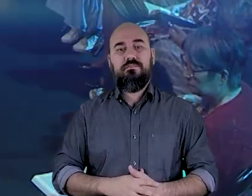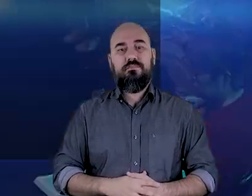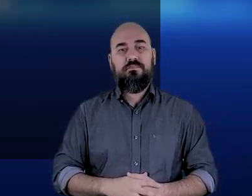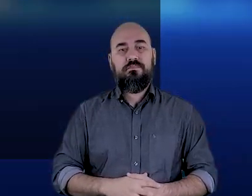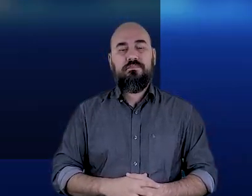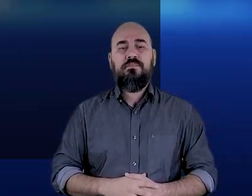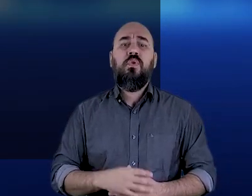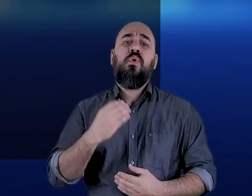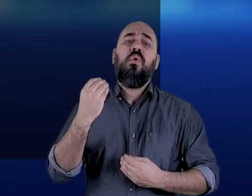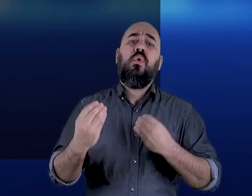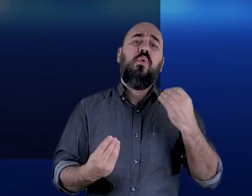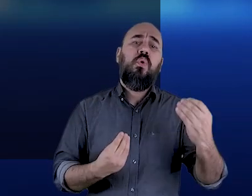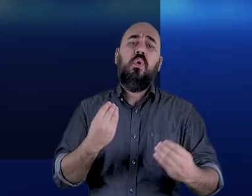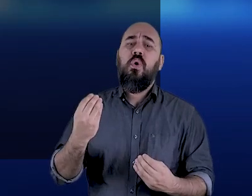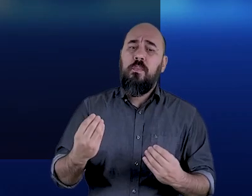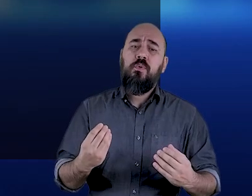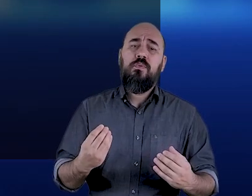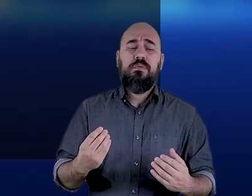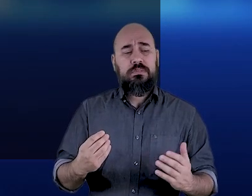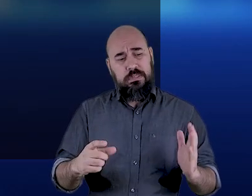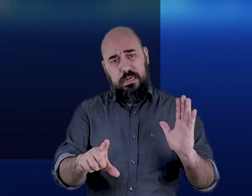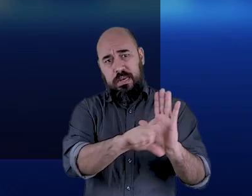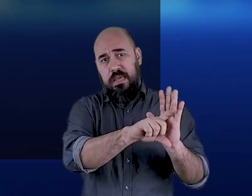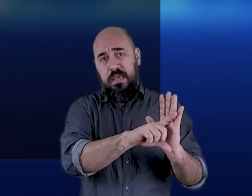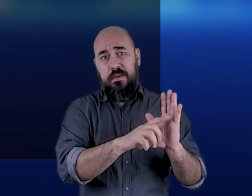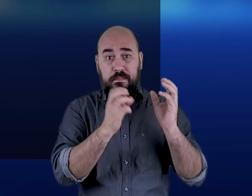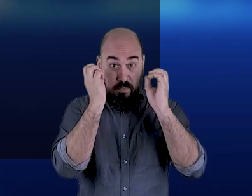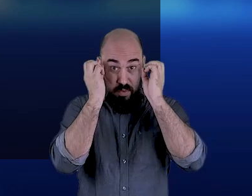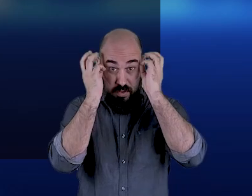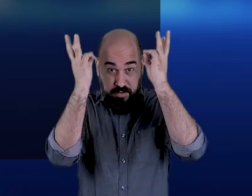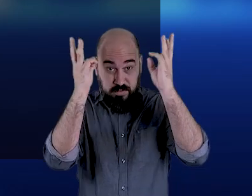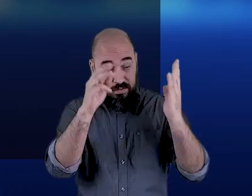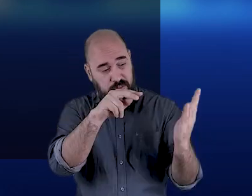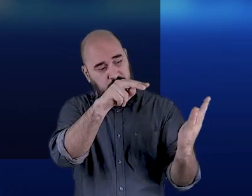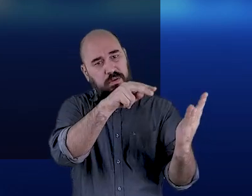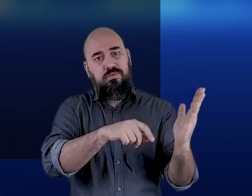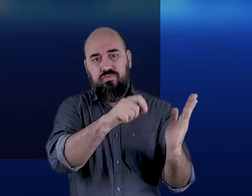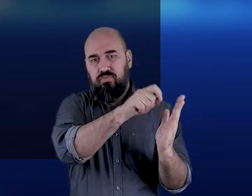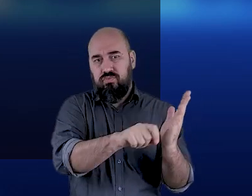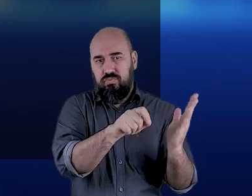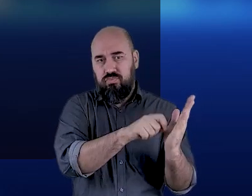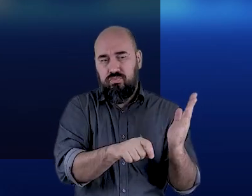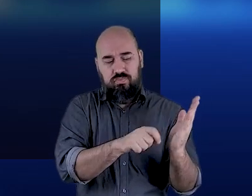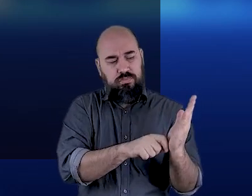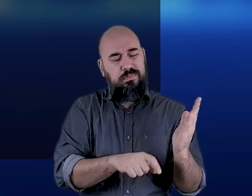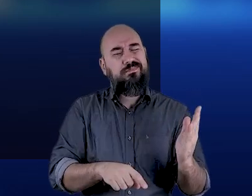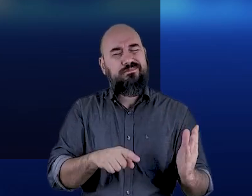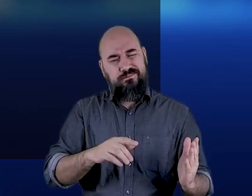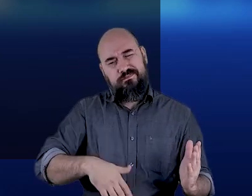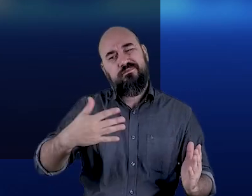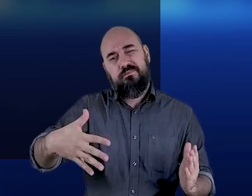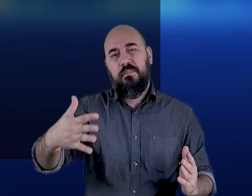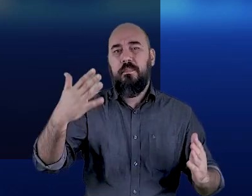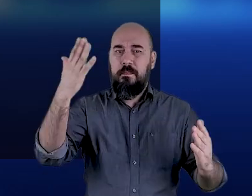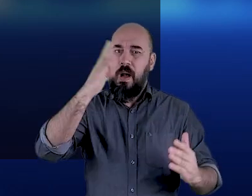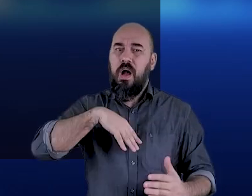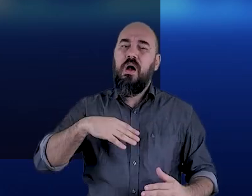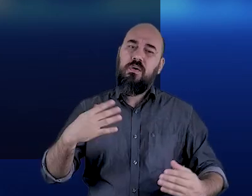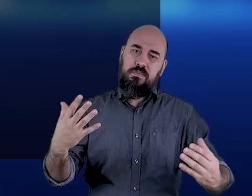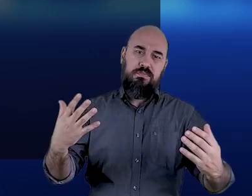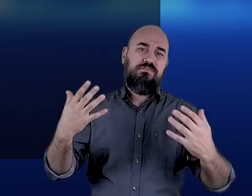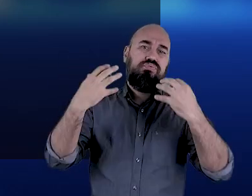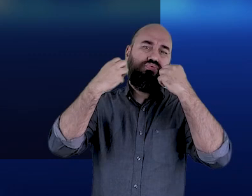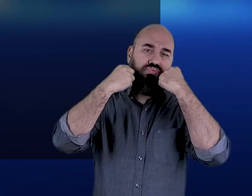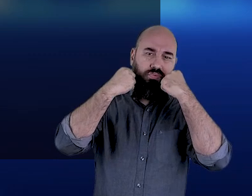como está escrito na lei de Moisés todo este mal nos sobreveio apesar disso